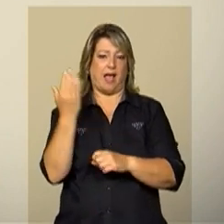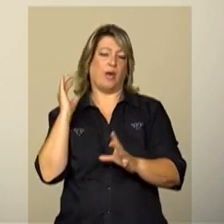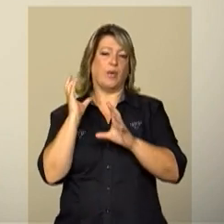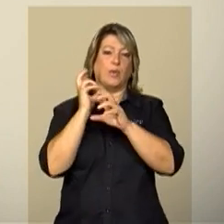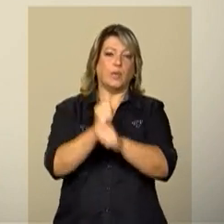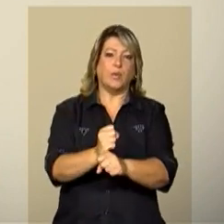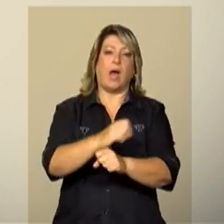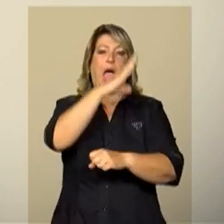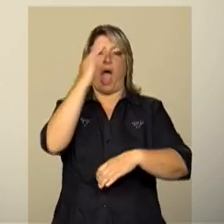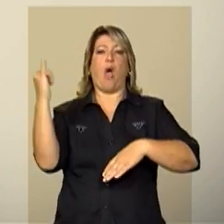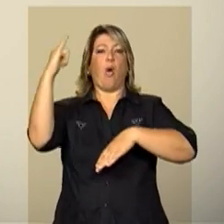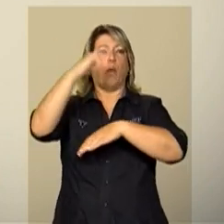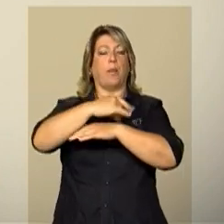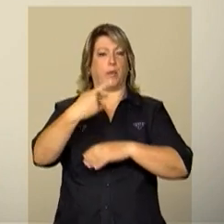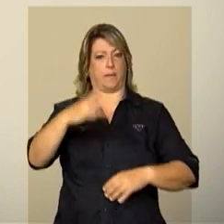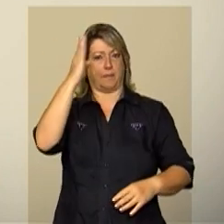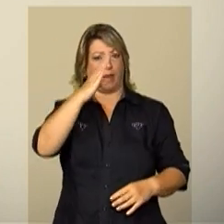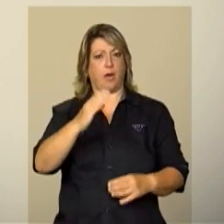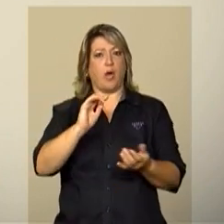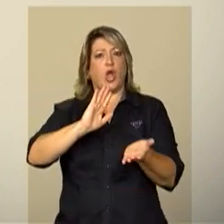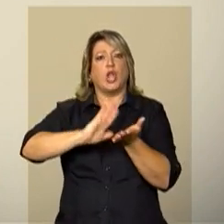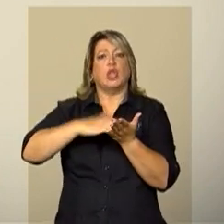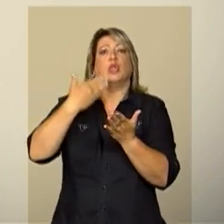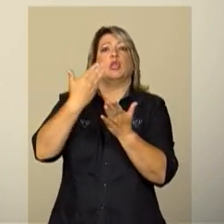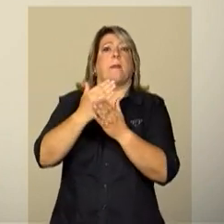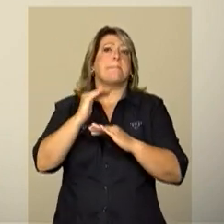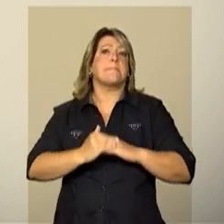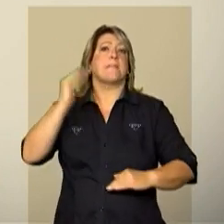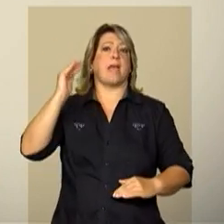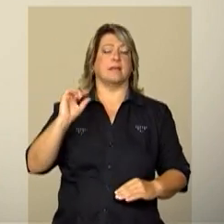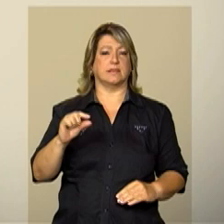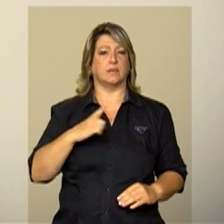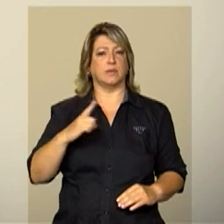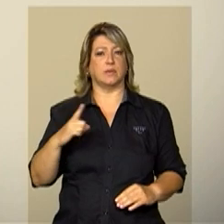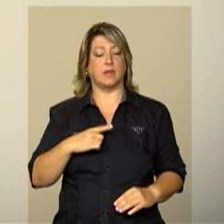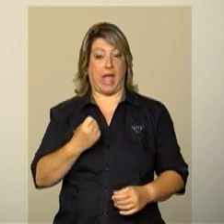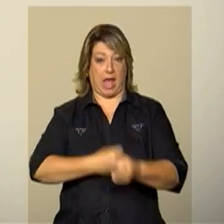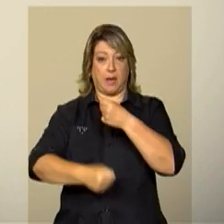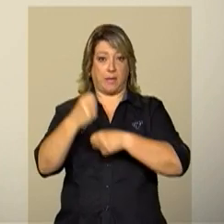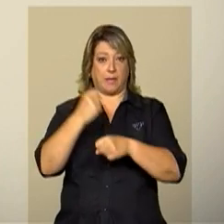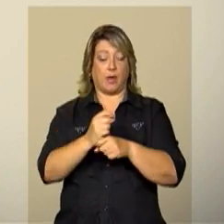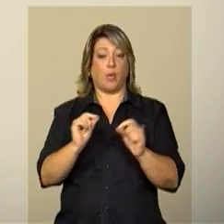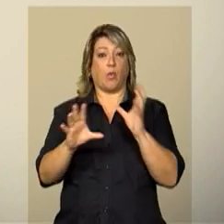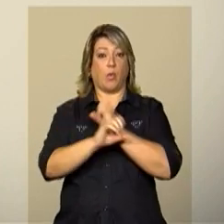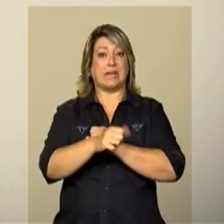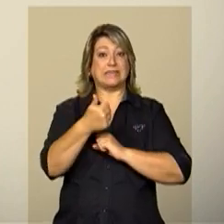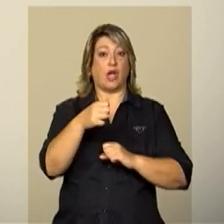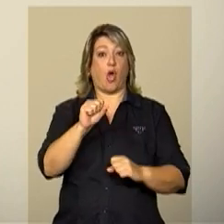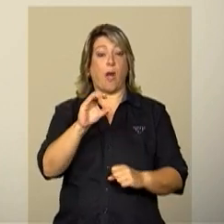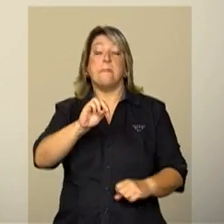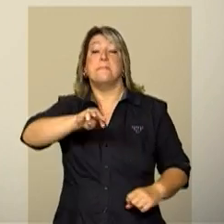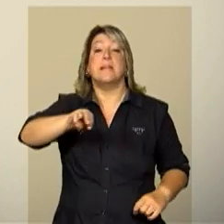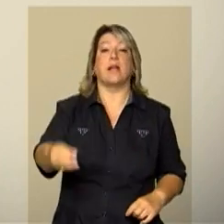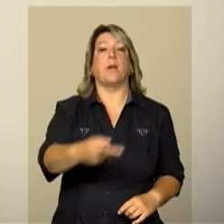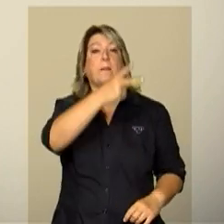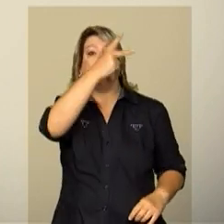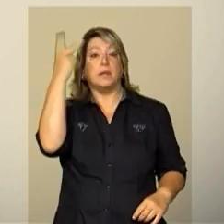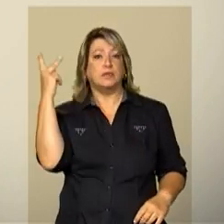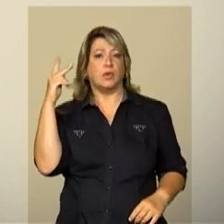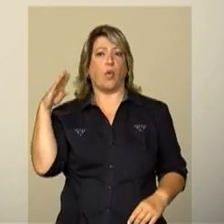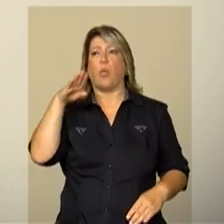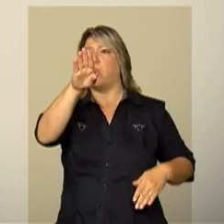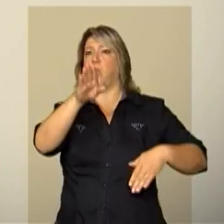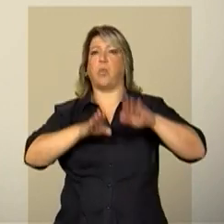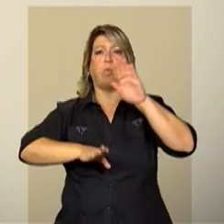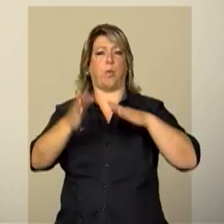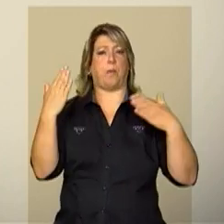aeroportos do Brasil mais que dobrou no ano passado chegou a 180 milhões de passageiros isso tem um